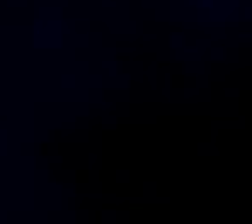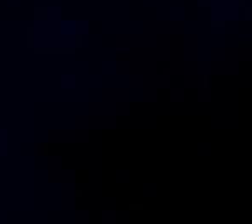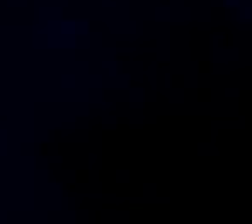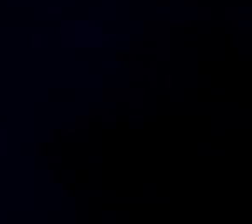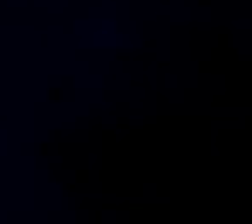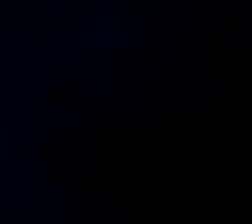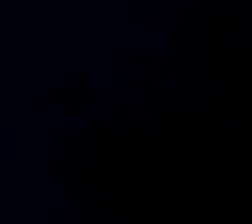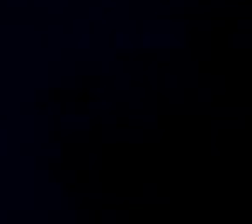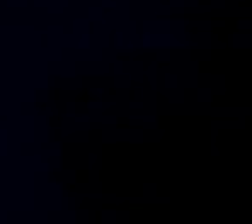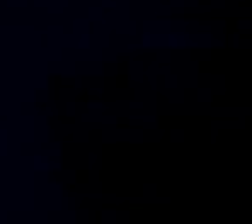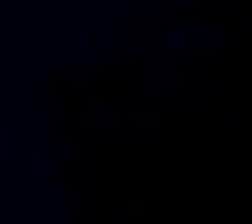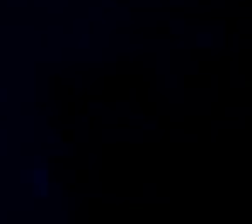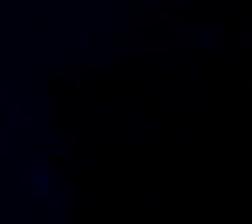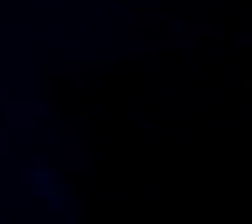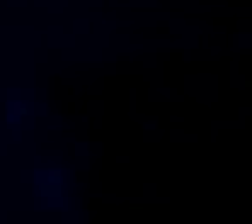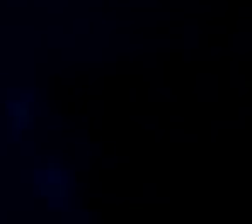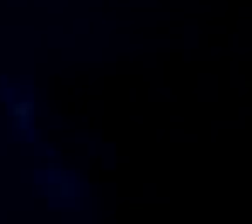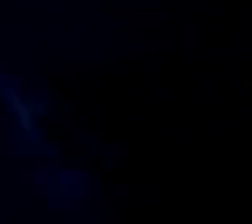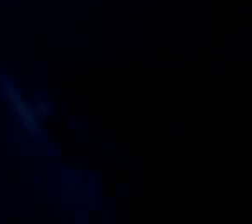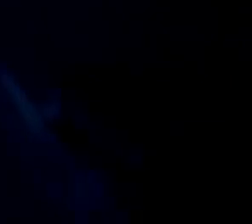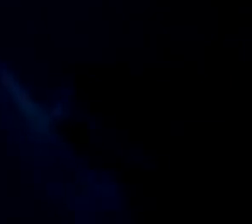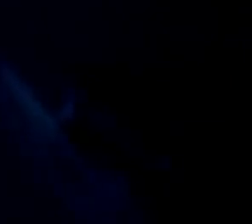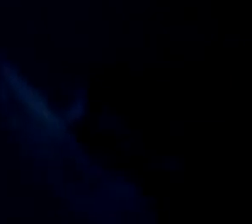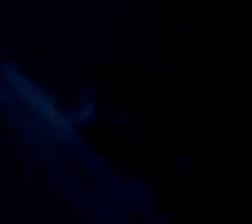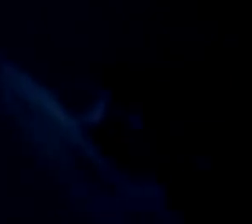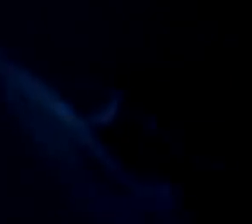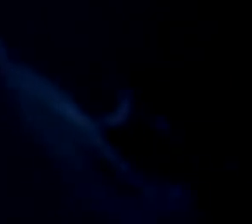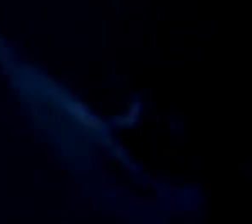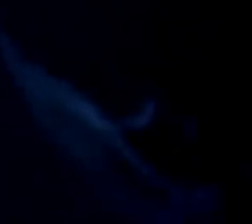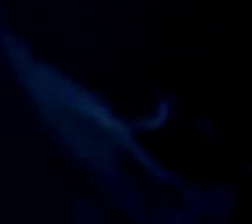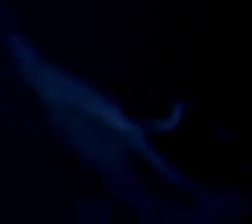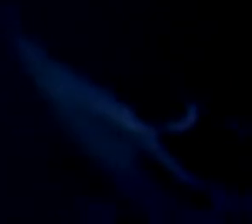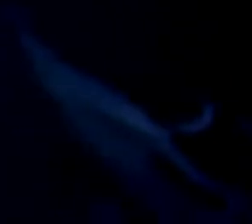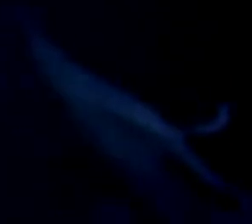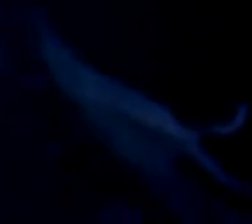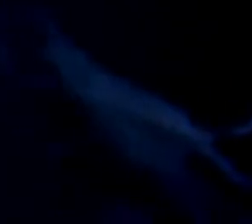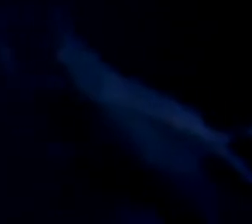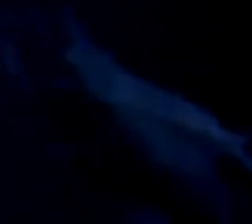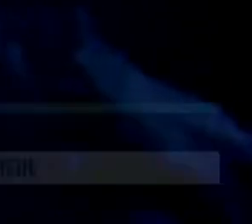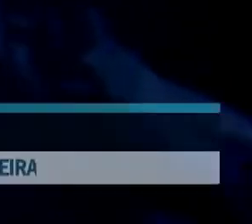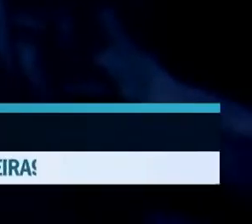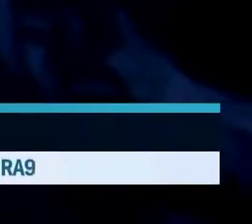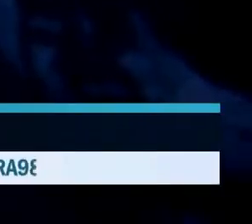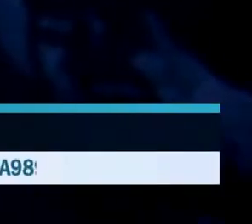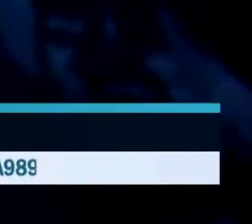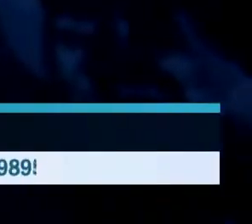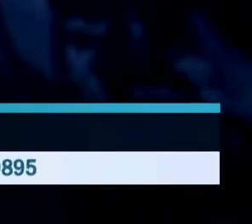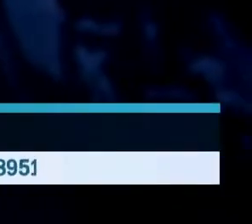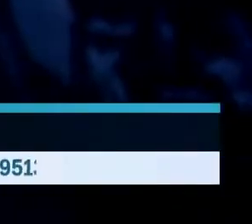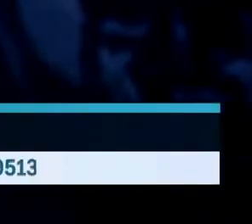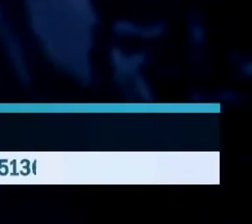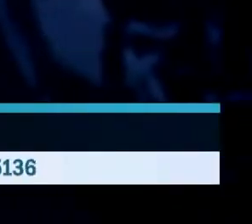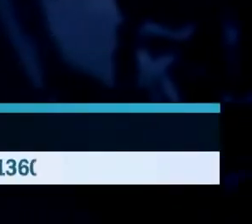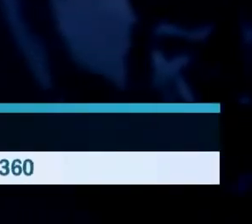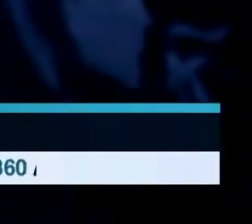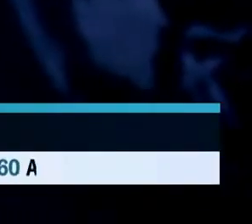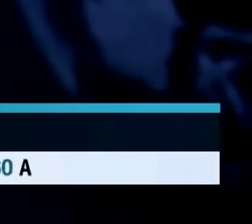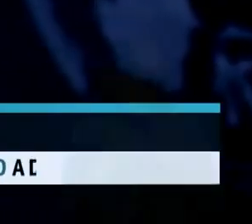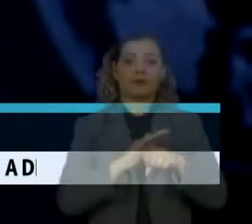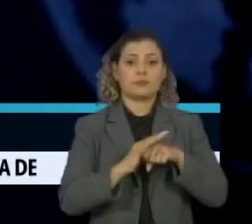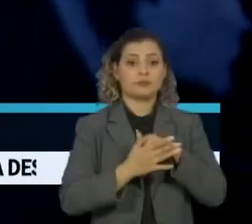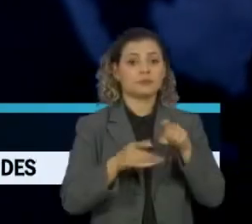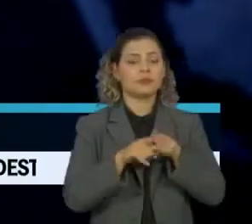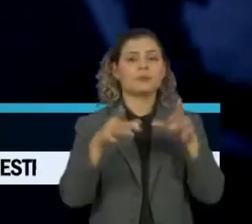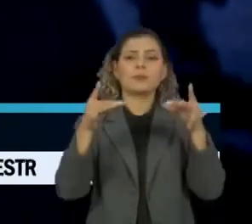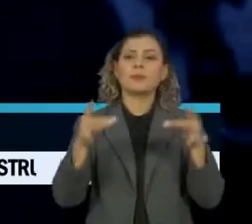Na segunda parte da entrevista com o presidente do Itaú Unibanco, Cândido Bracher, faz um balanço da economia brasileira durante a pandemia e também